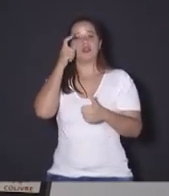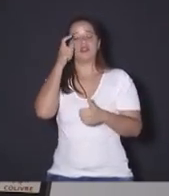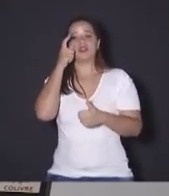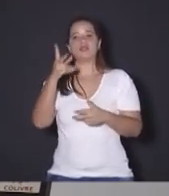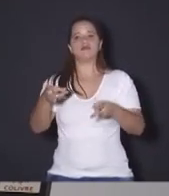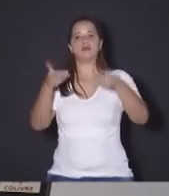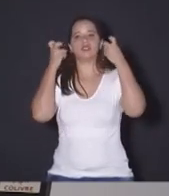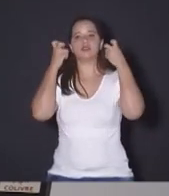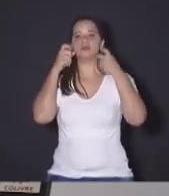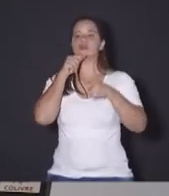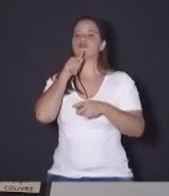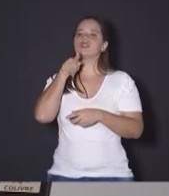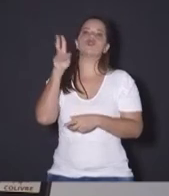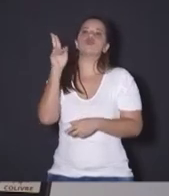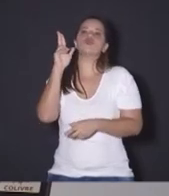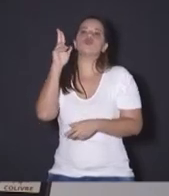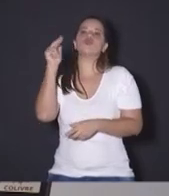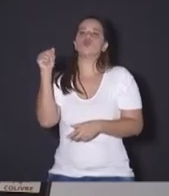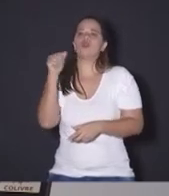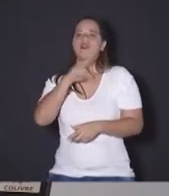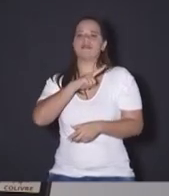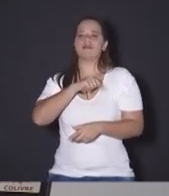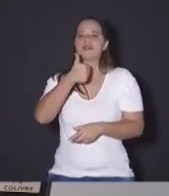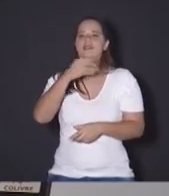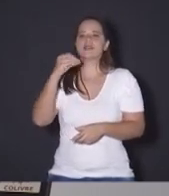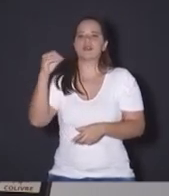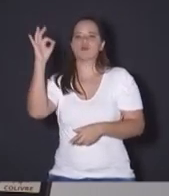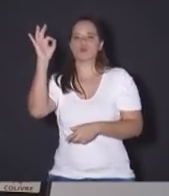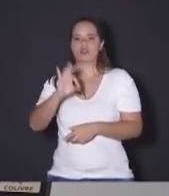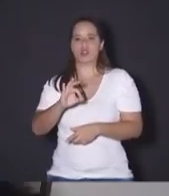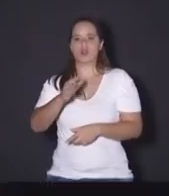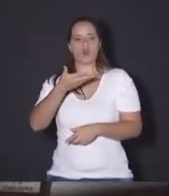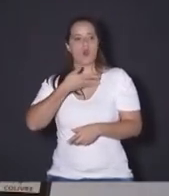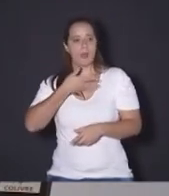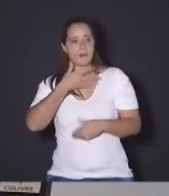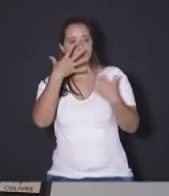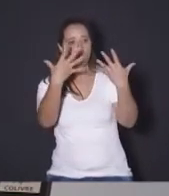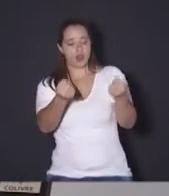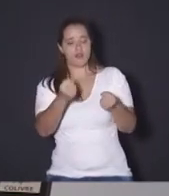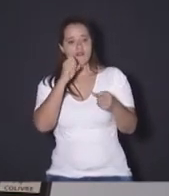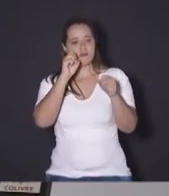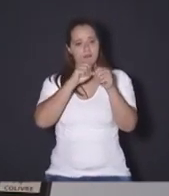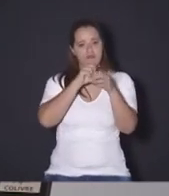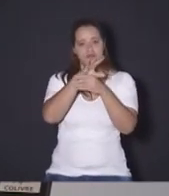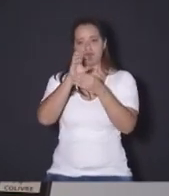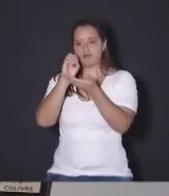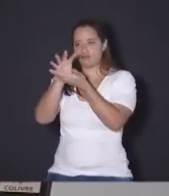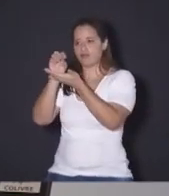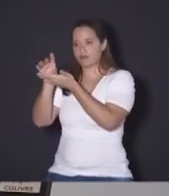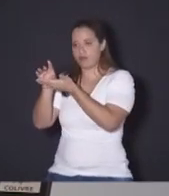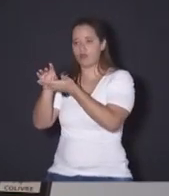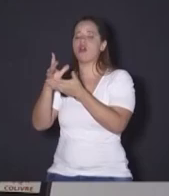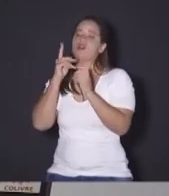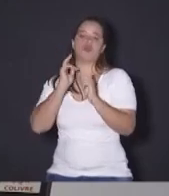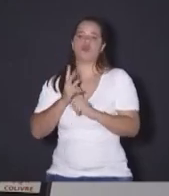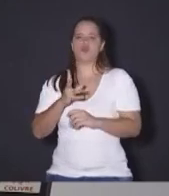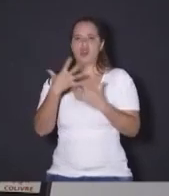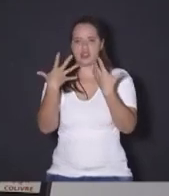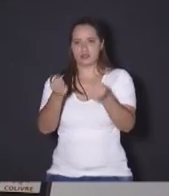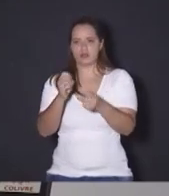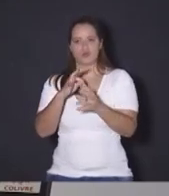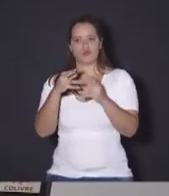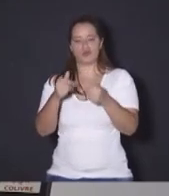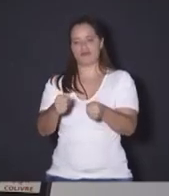você nunca vai receber 100% das postagens que seus amigos andam publicando que as páginas que você segue andam publicando